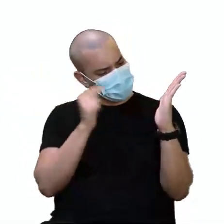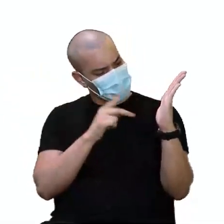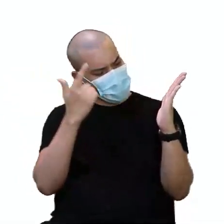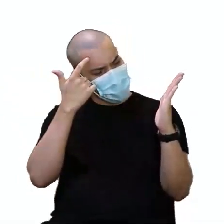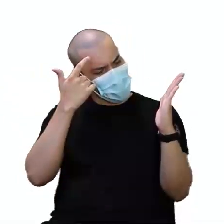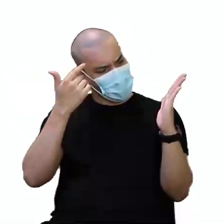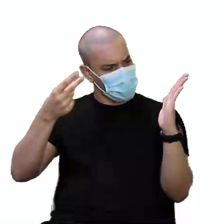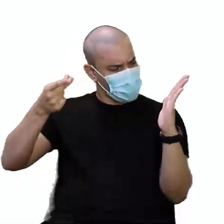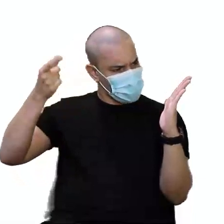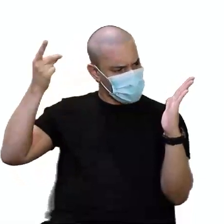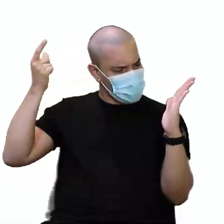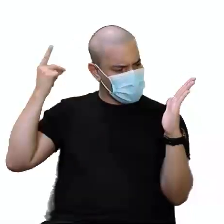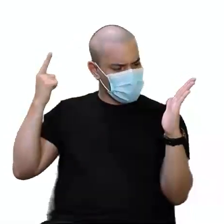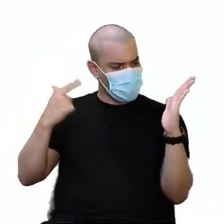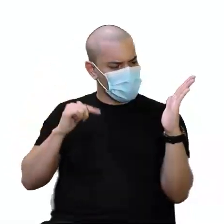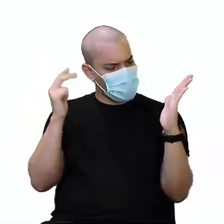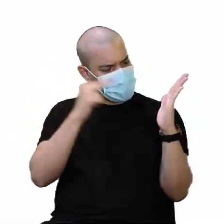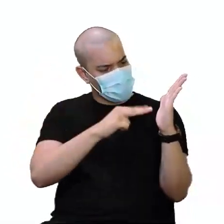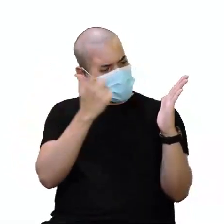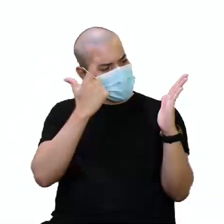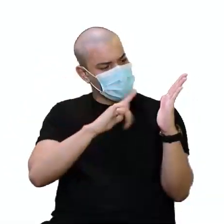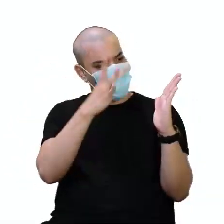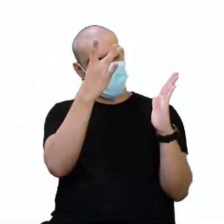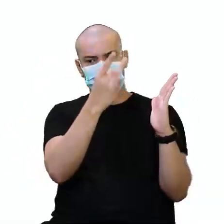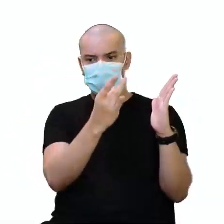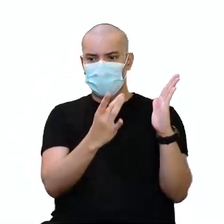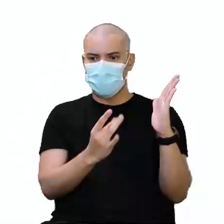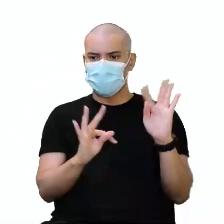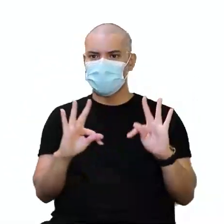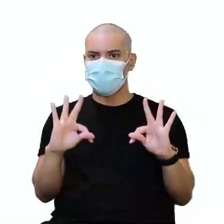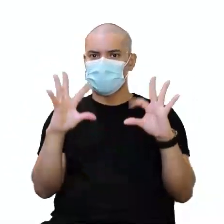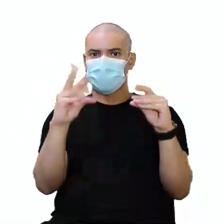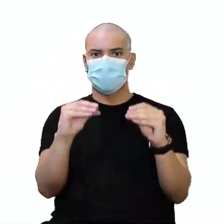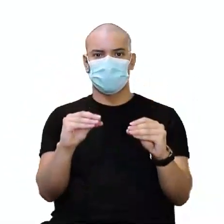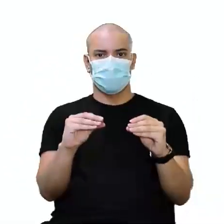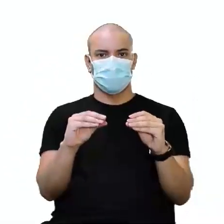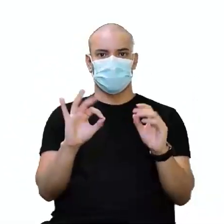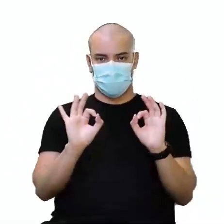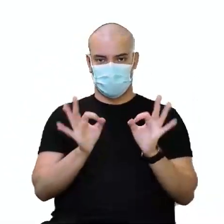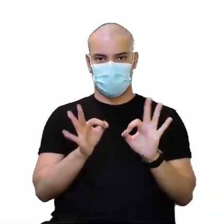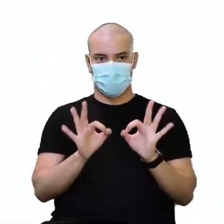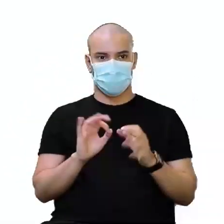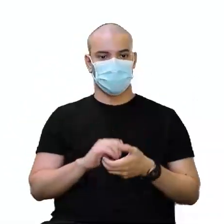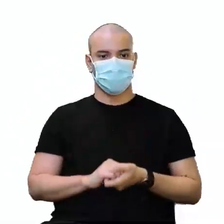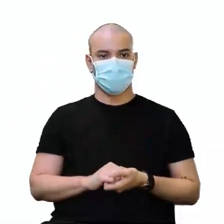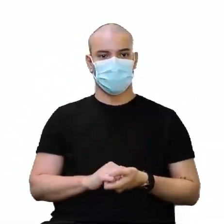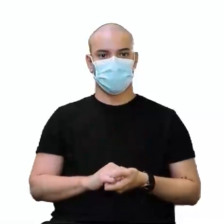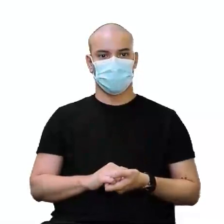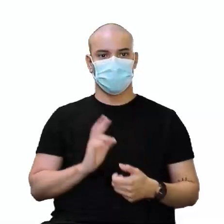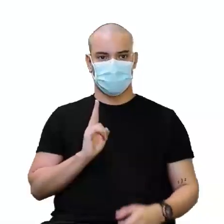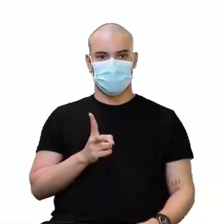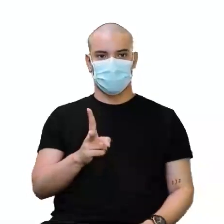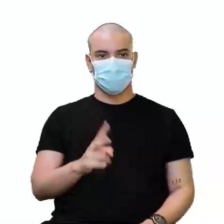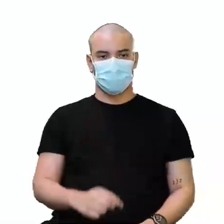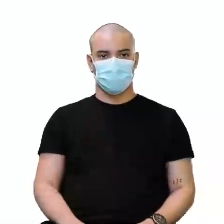totalmente, né, a gente consegue ver todos os detalhes corpóreos desses organismos. Vamos